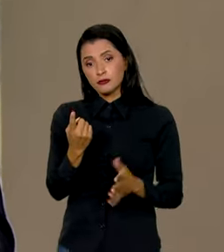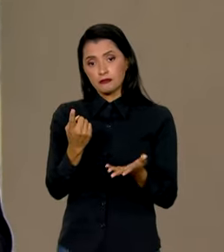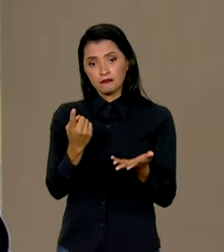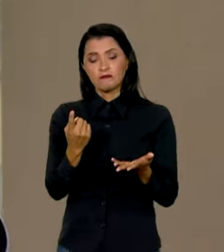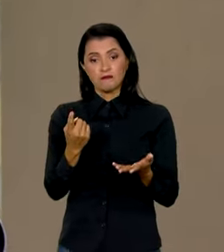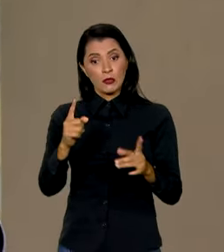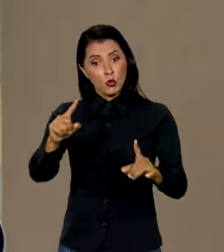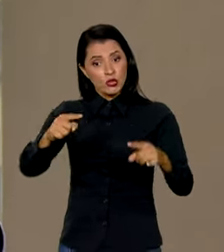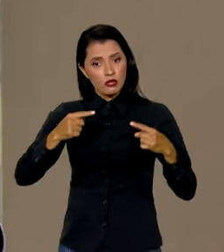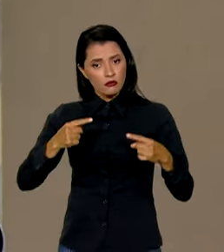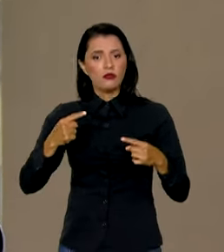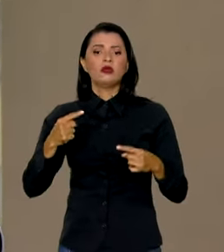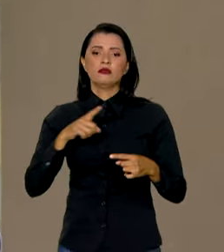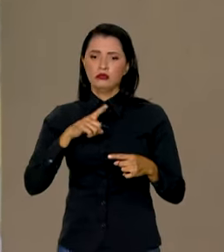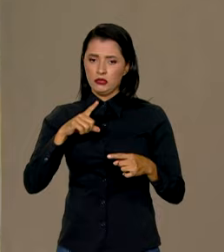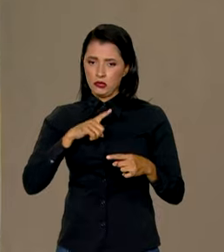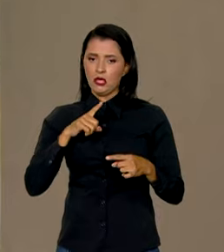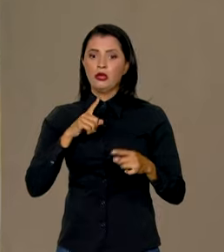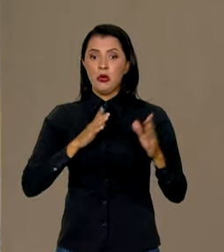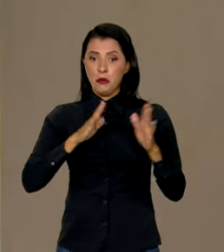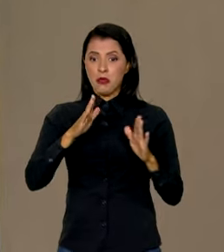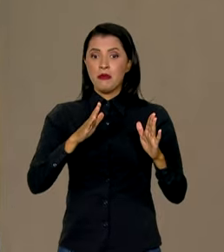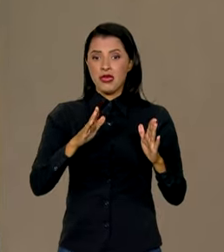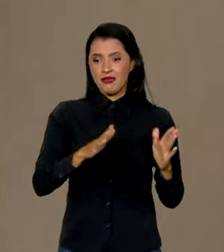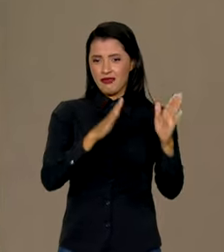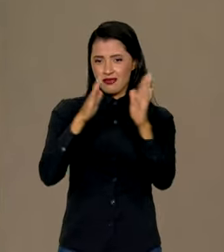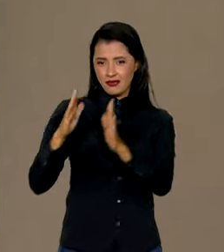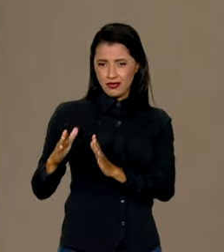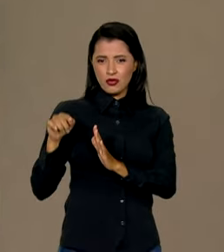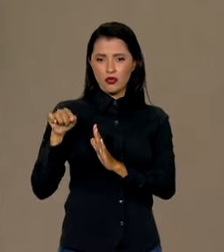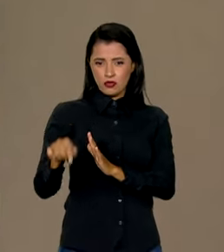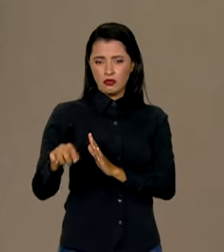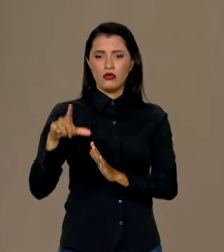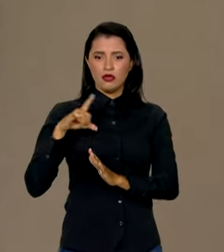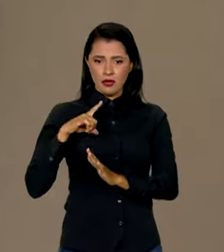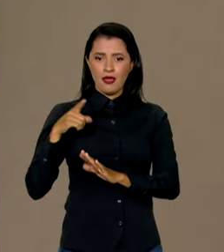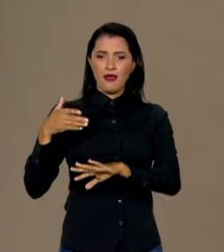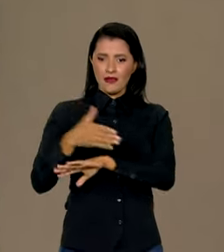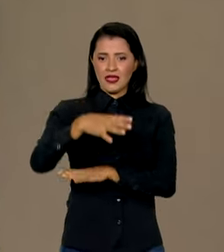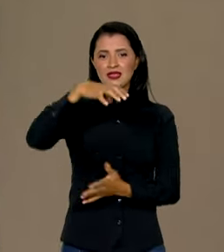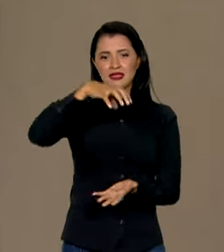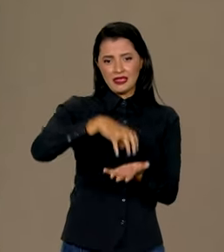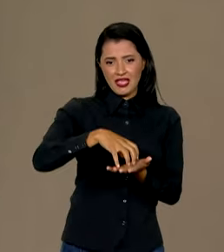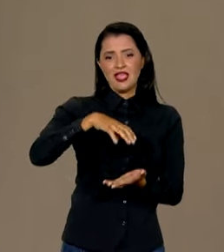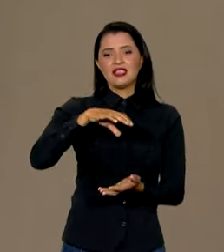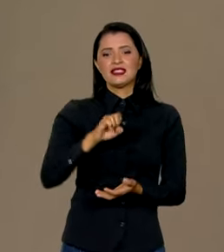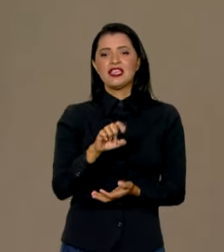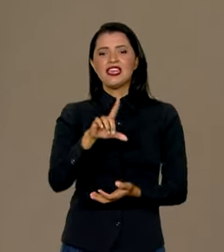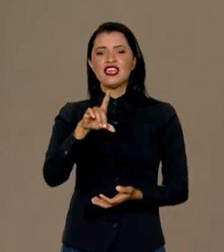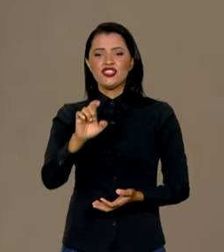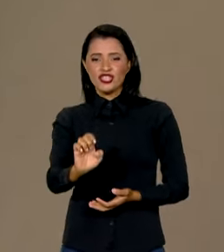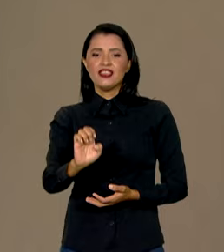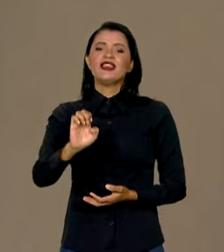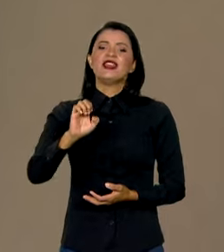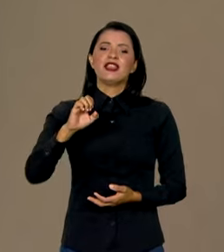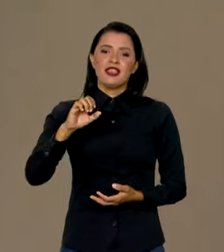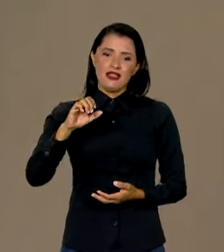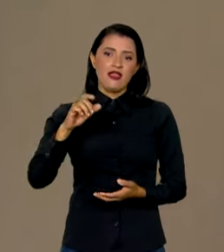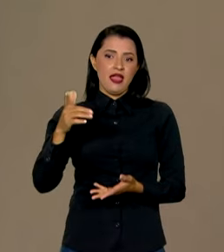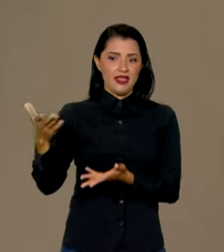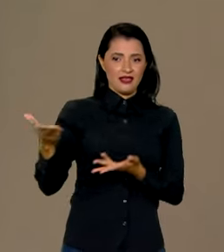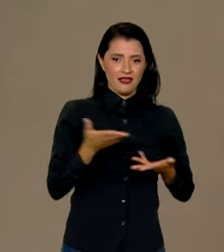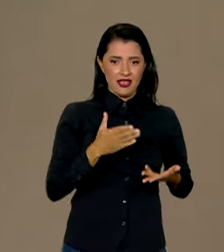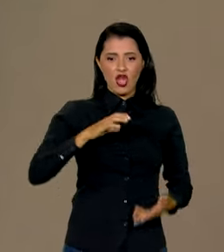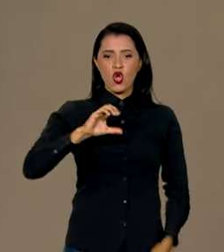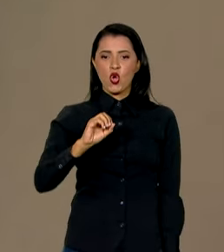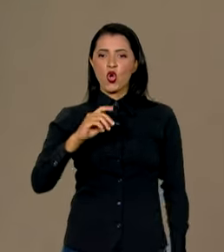grandes desafios que nós teremos no próximo período de sediarmos a COP aqui no país,